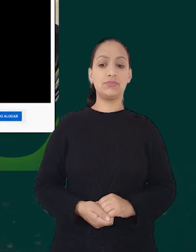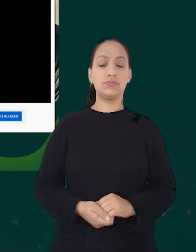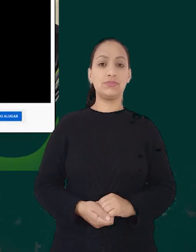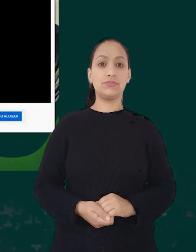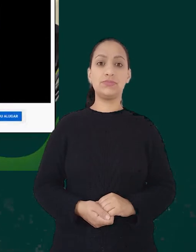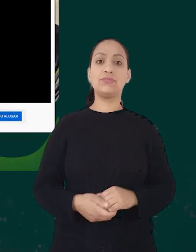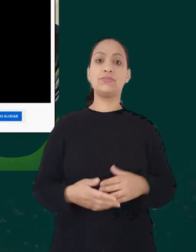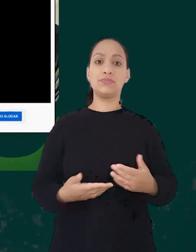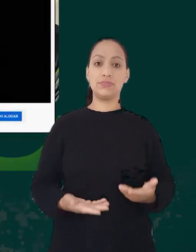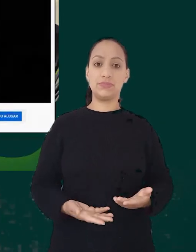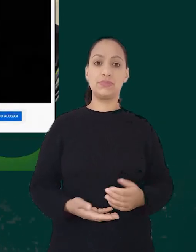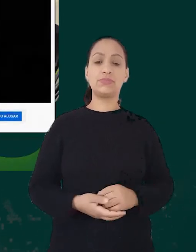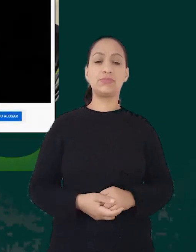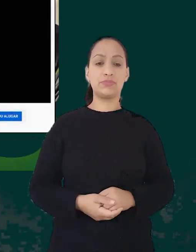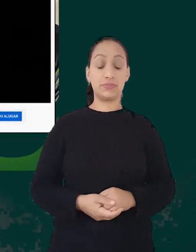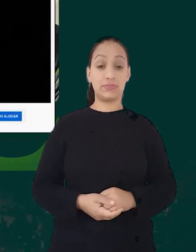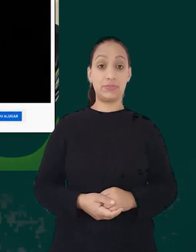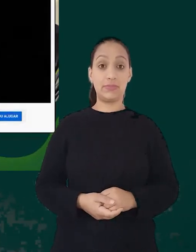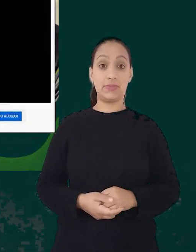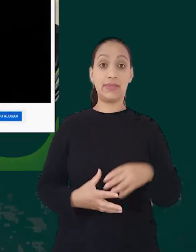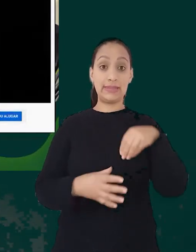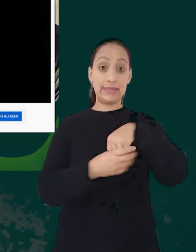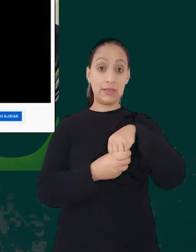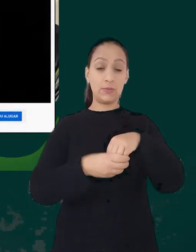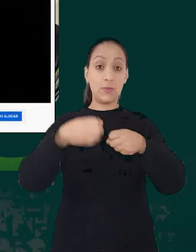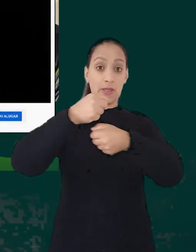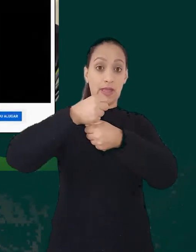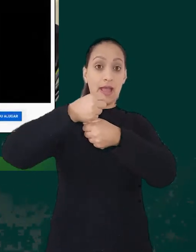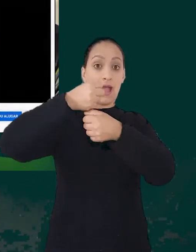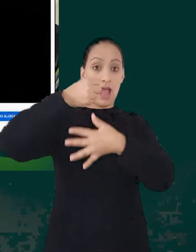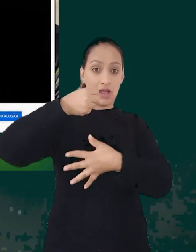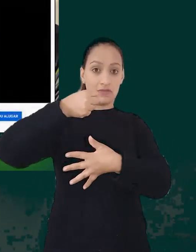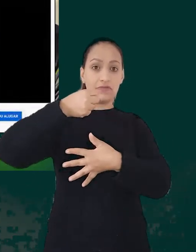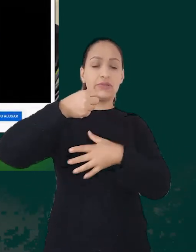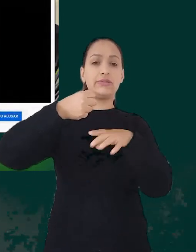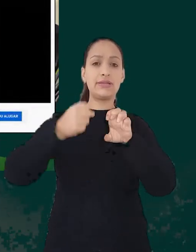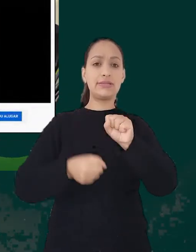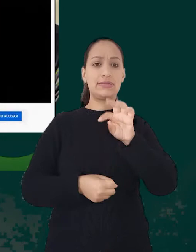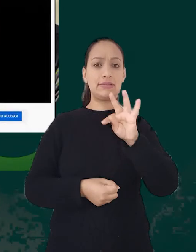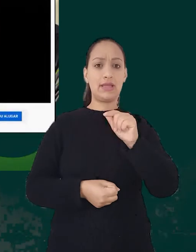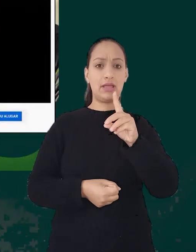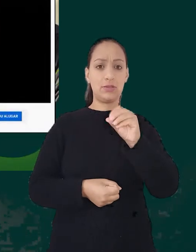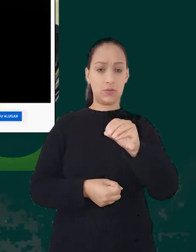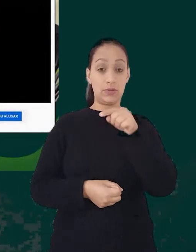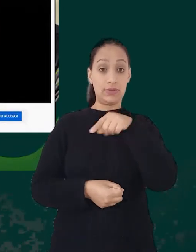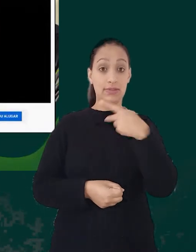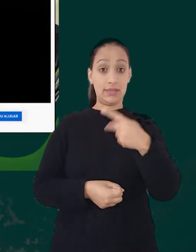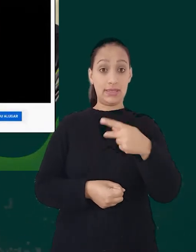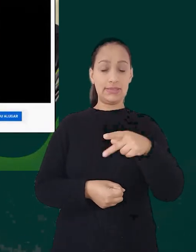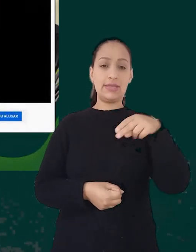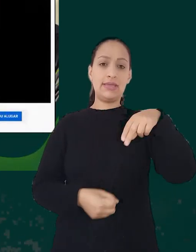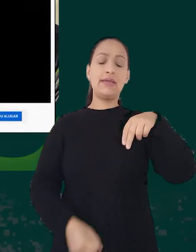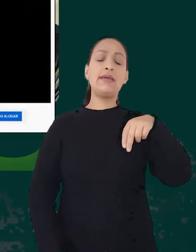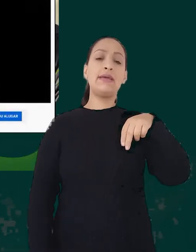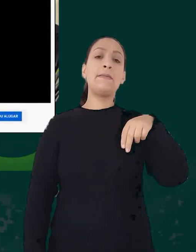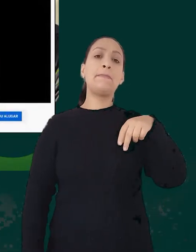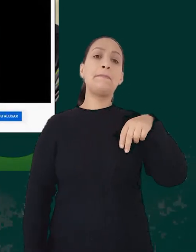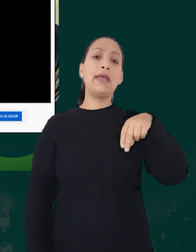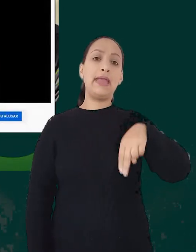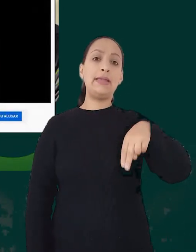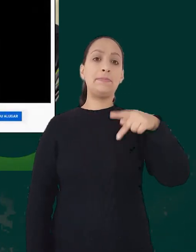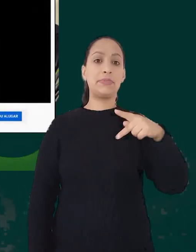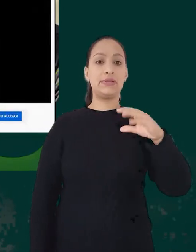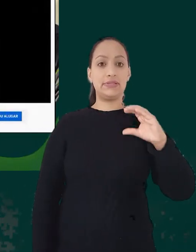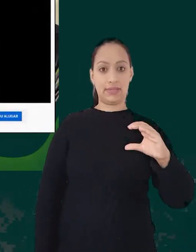Ou seja, dentro da árvore de estados desse player ali, desse NPC, ele